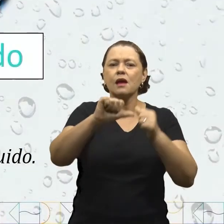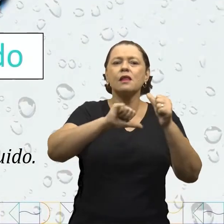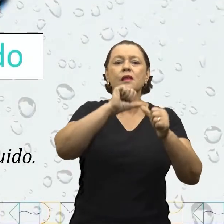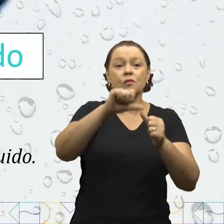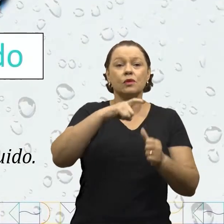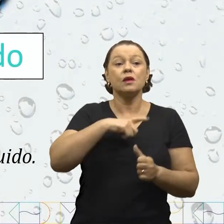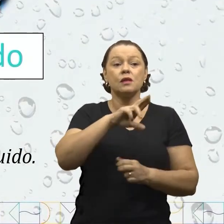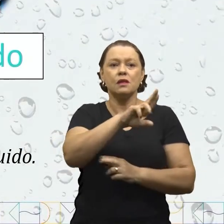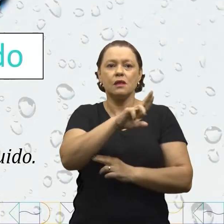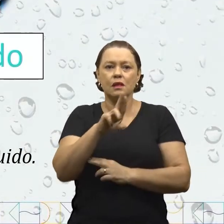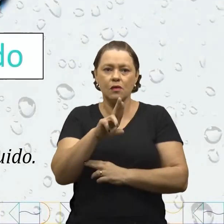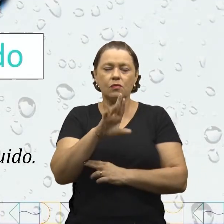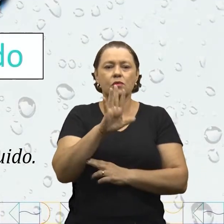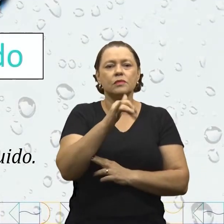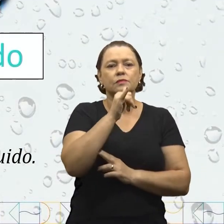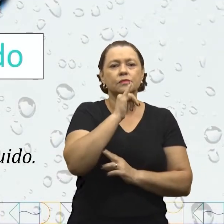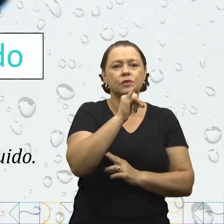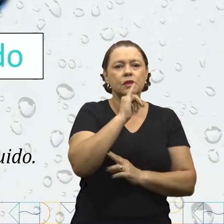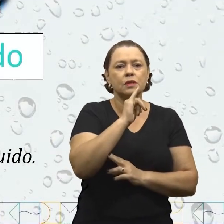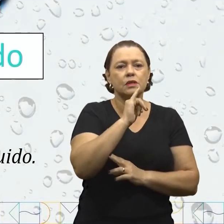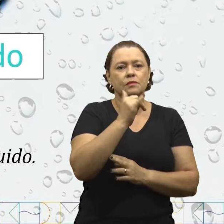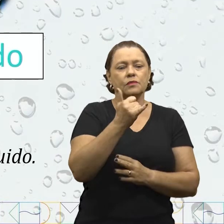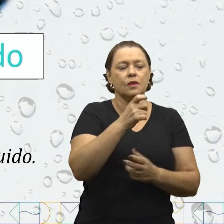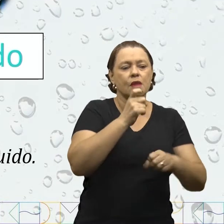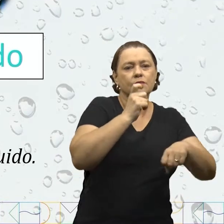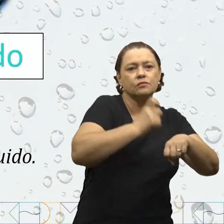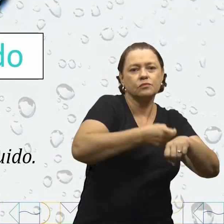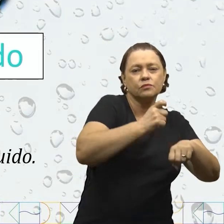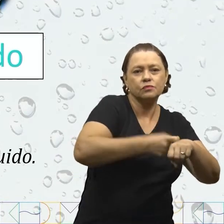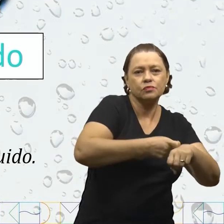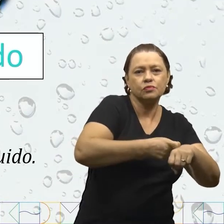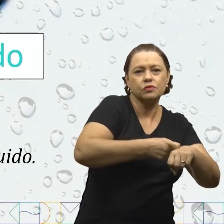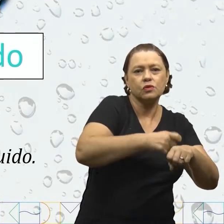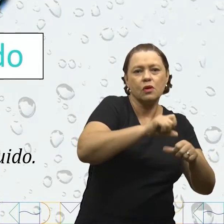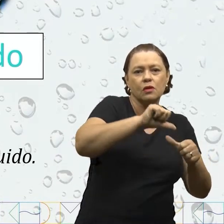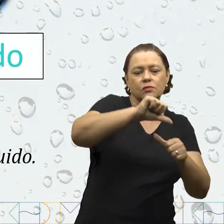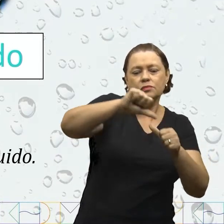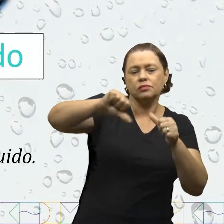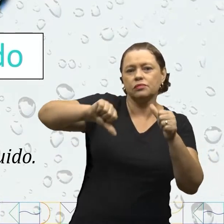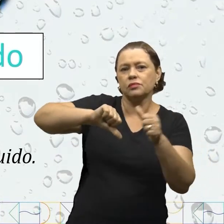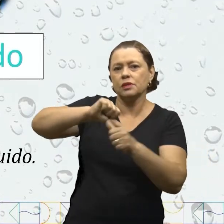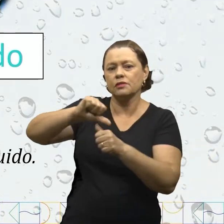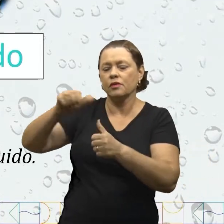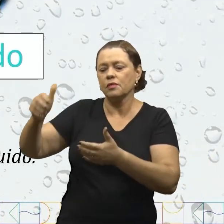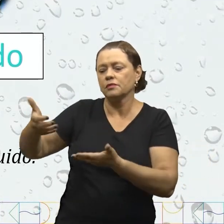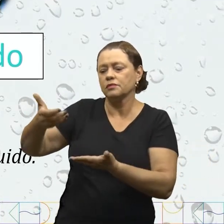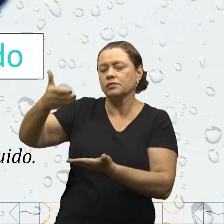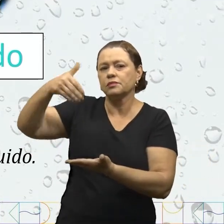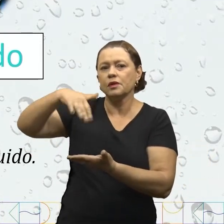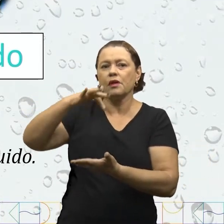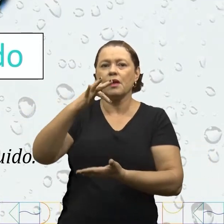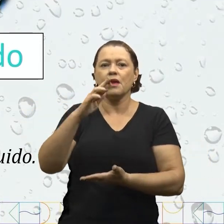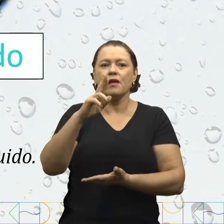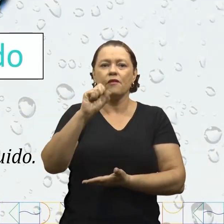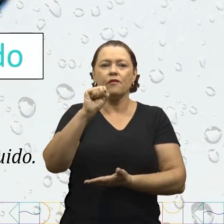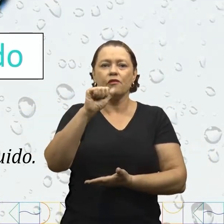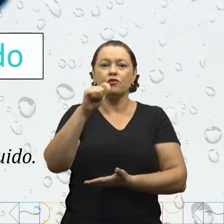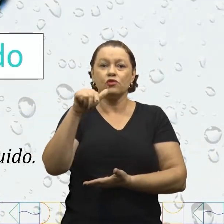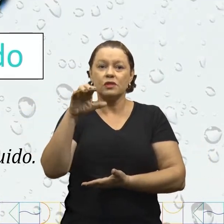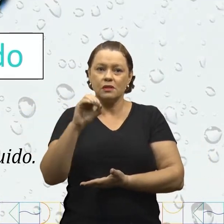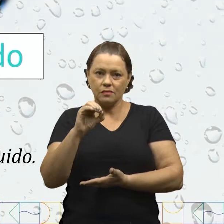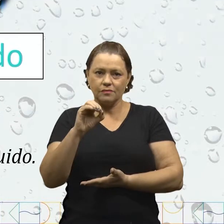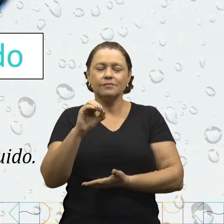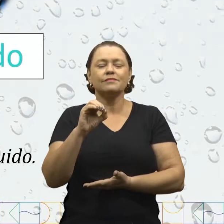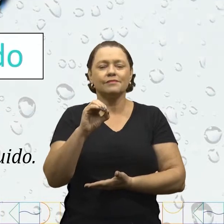Quando a água passa do estado sólido para o estado líquido, chama-se fusão. A